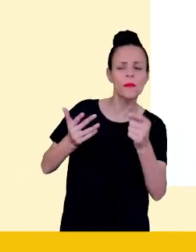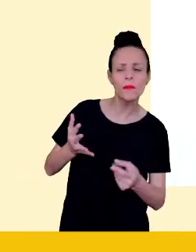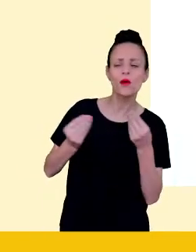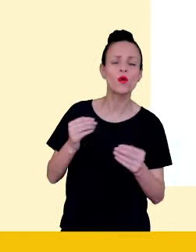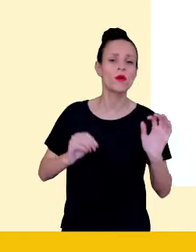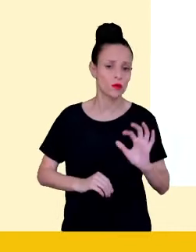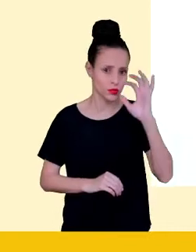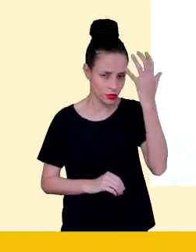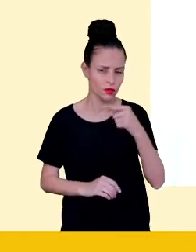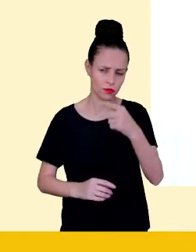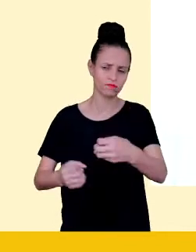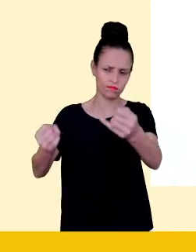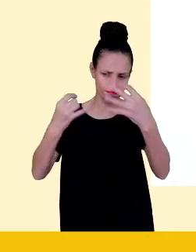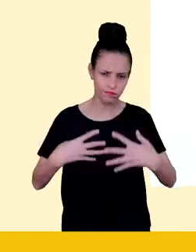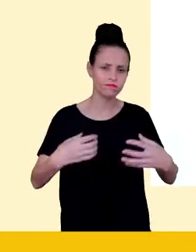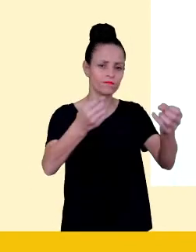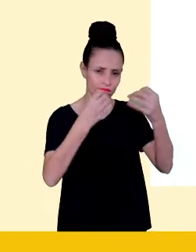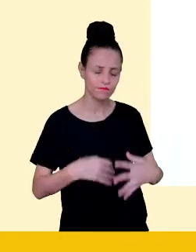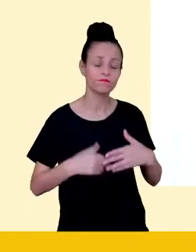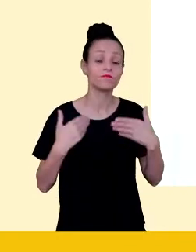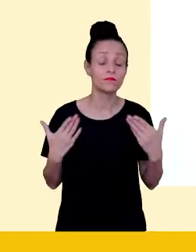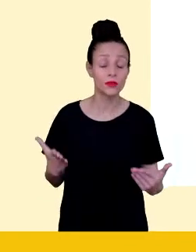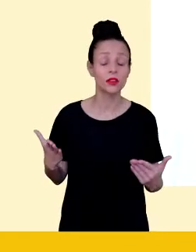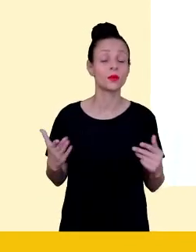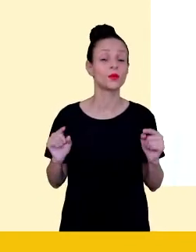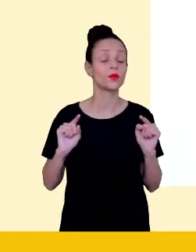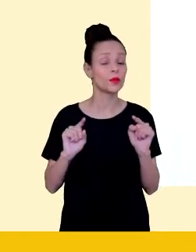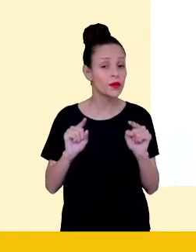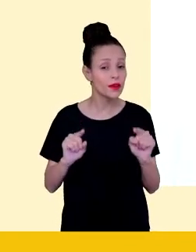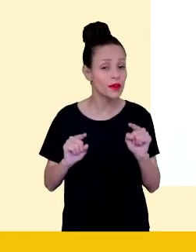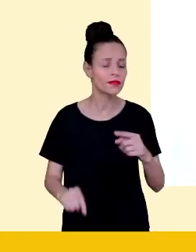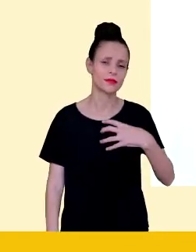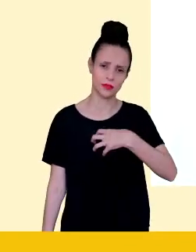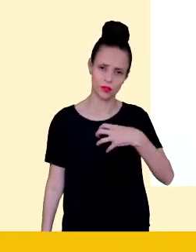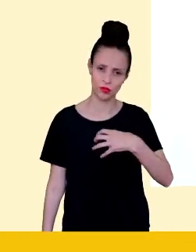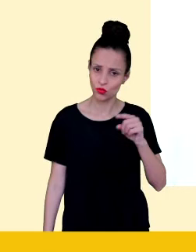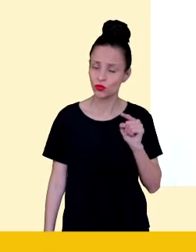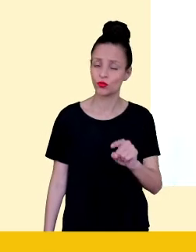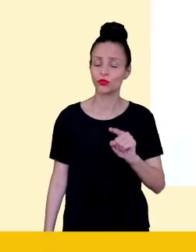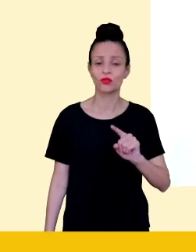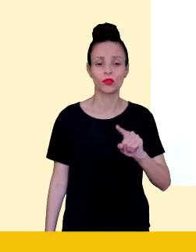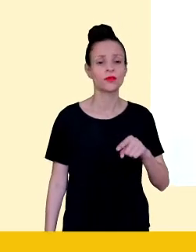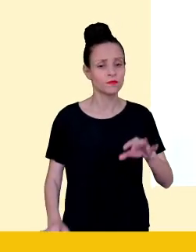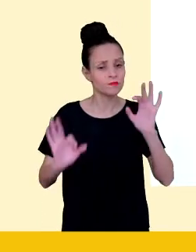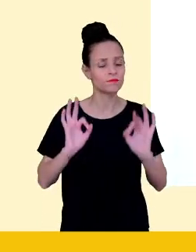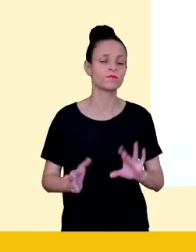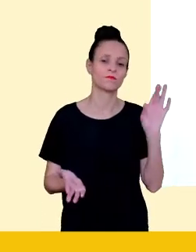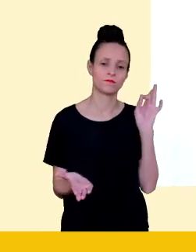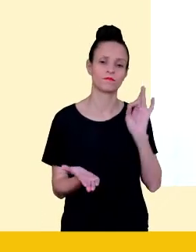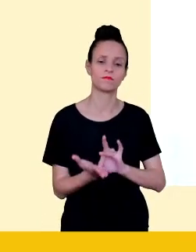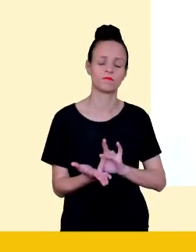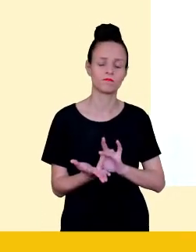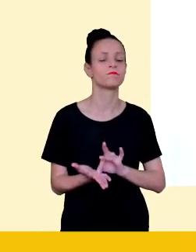o que aconteceu, como que aconteceu. Né? Então, assim, é